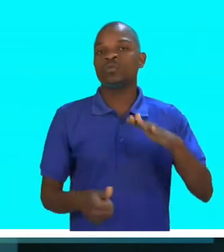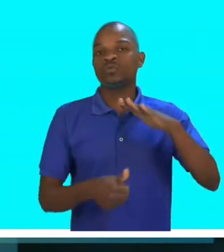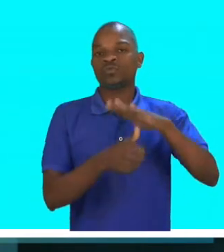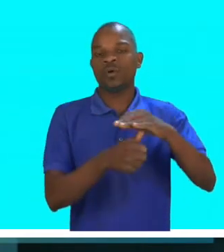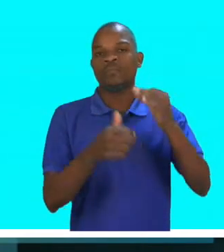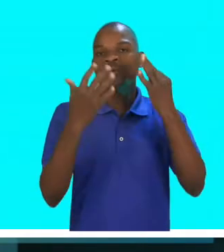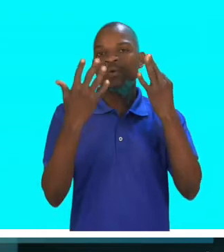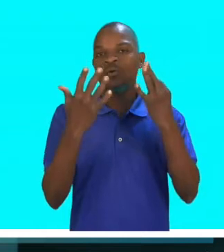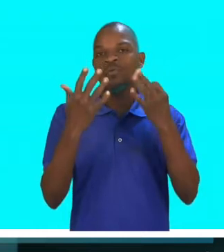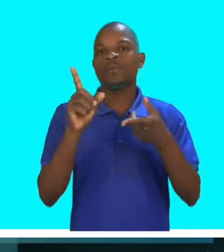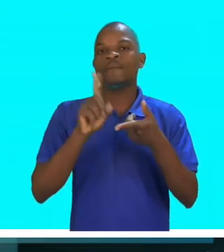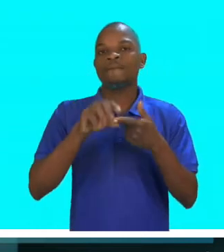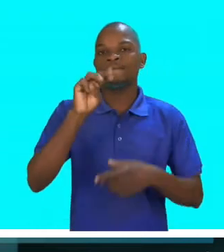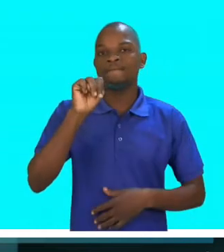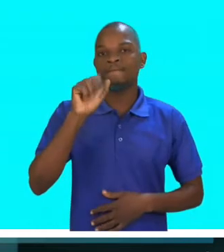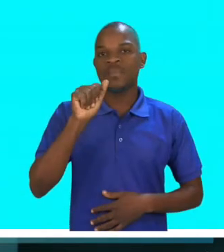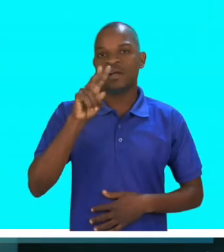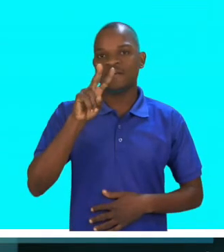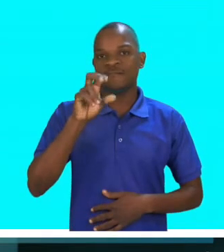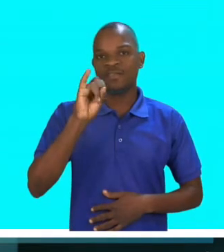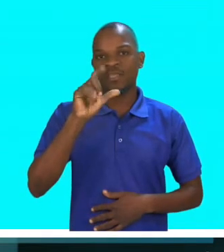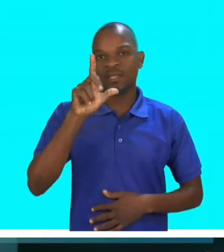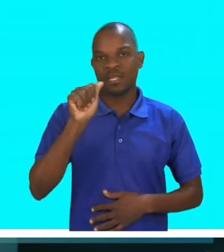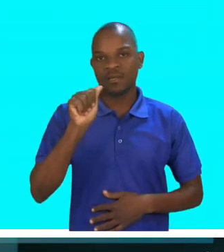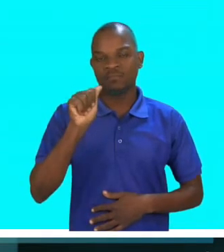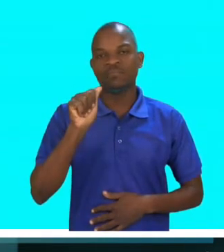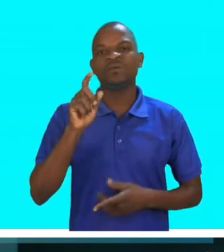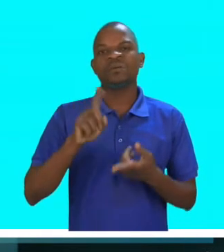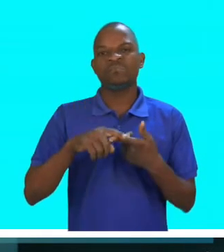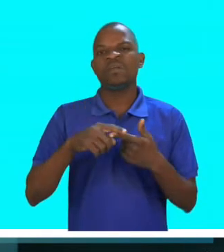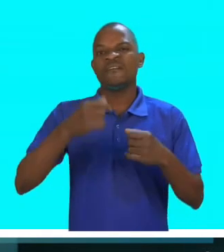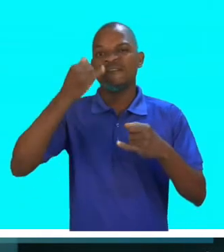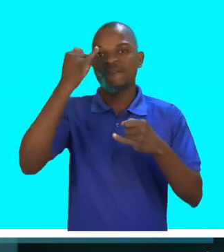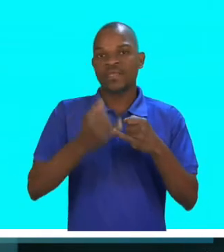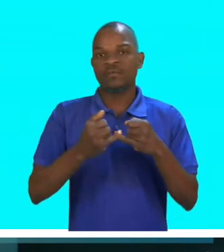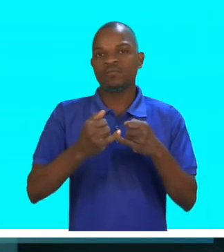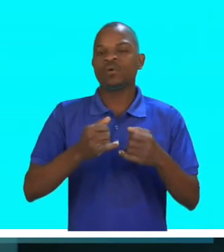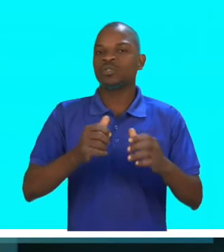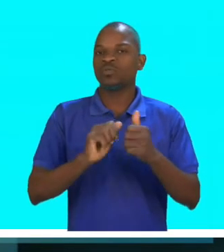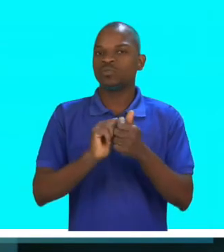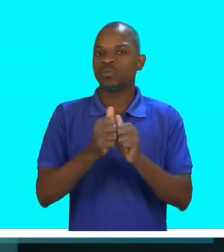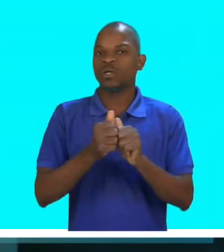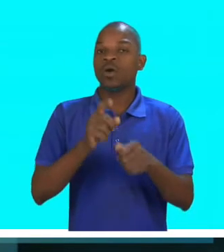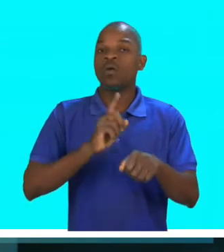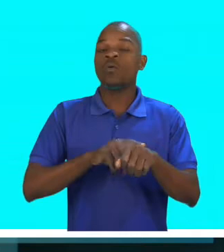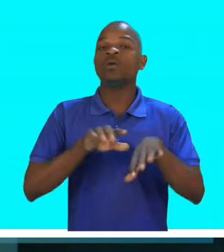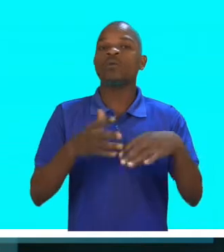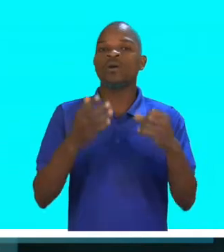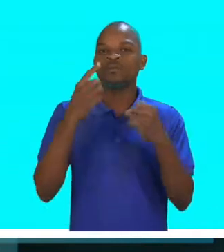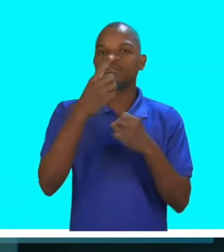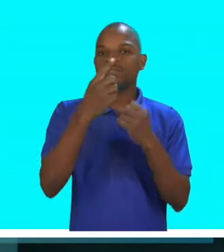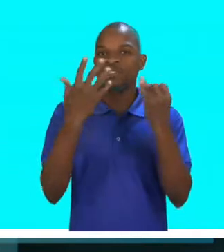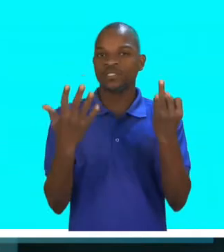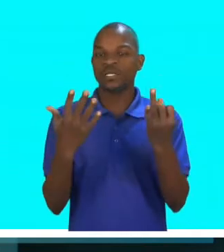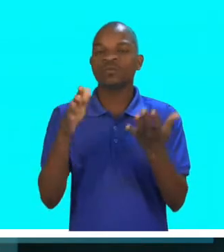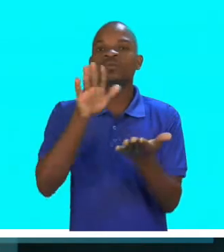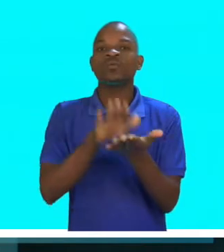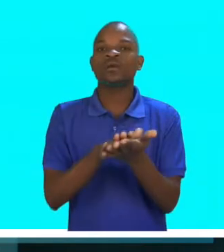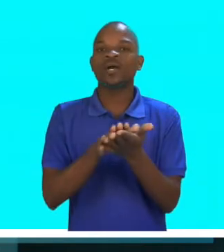8 uma vila boy em futebol. A final está marcado para as 17 horas de domingo no estádio